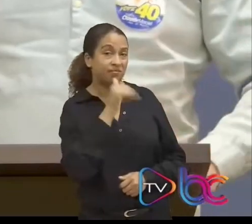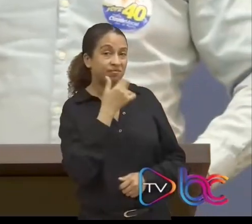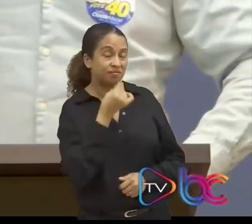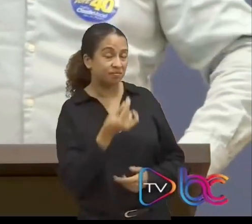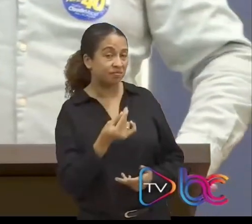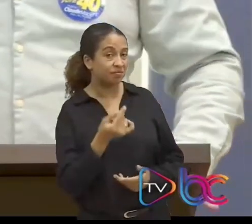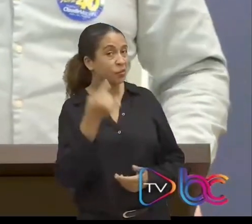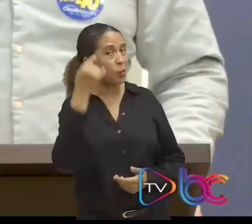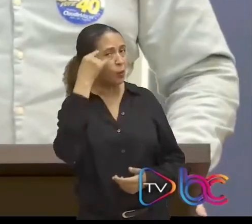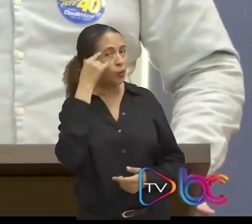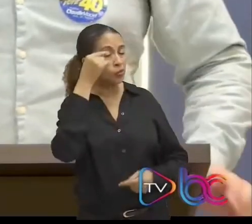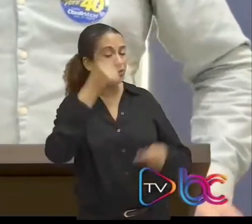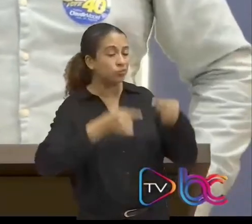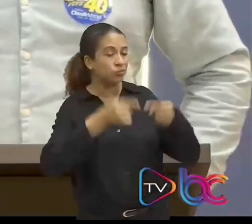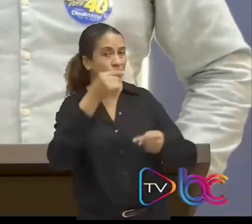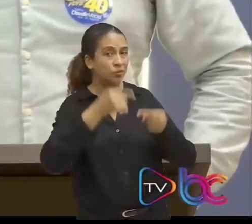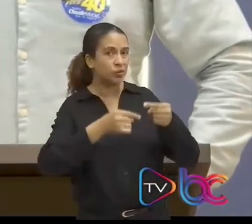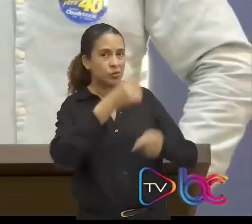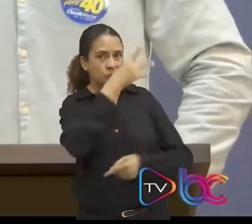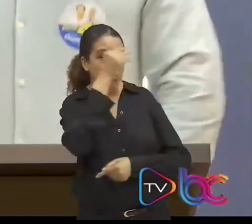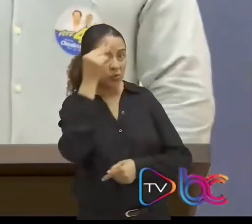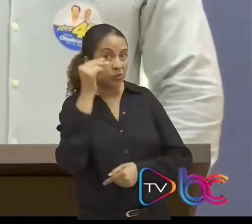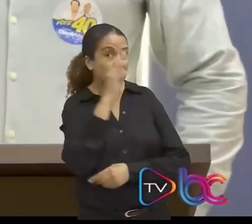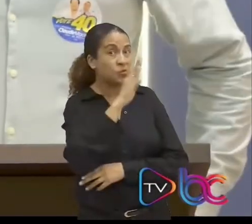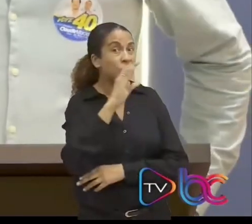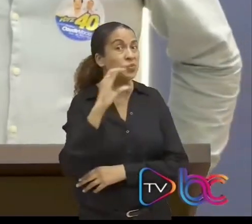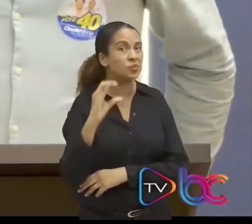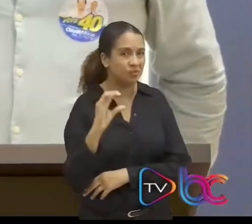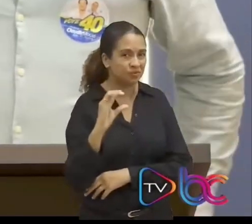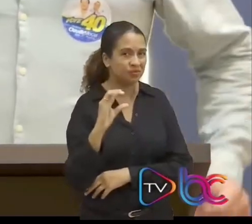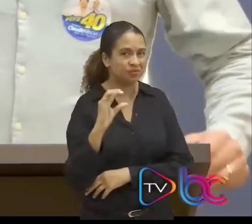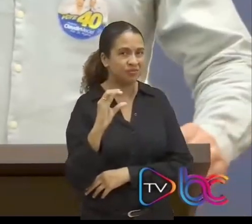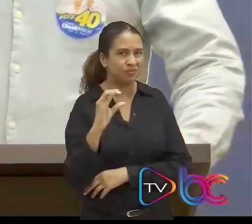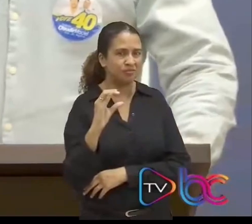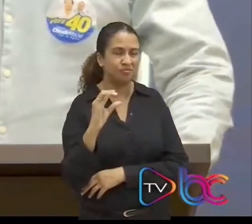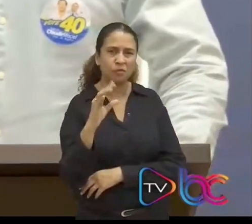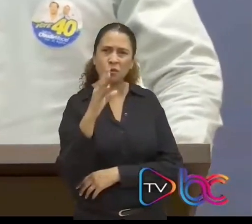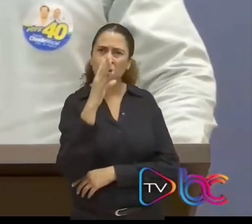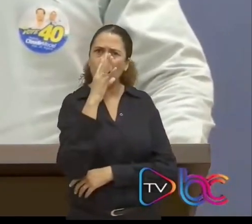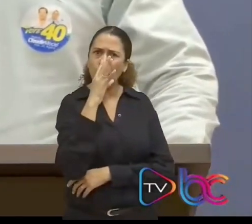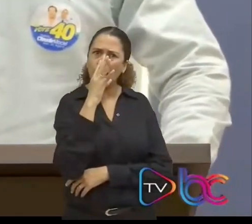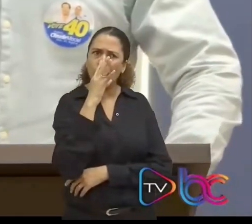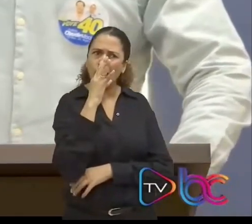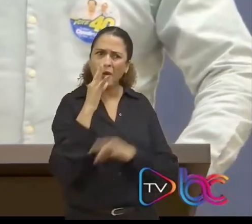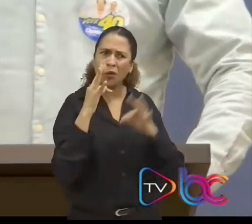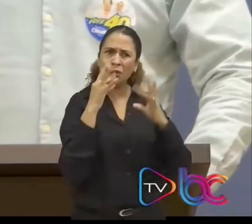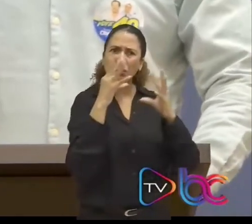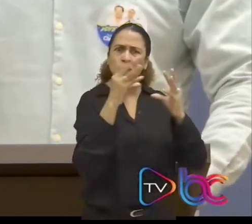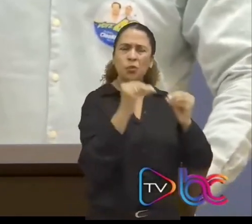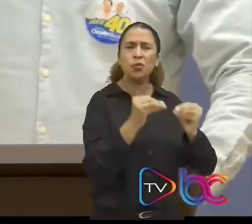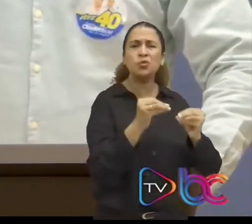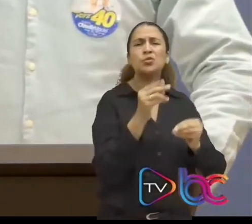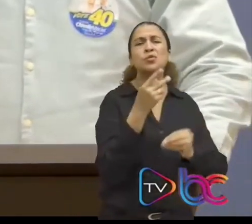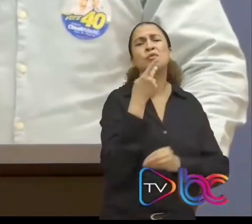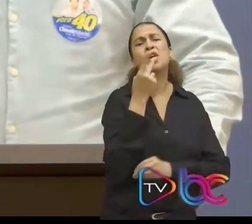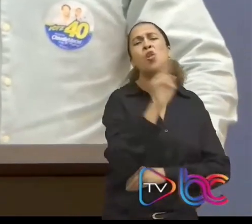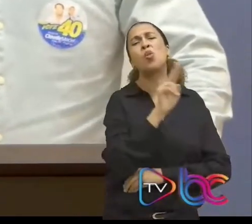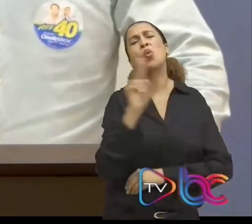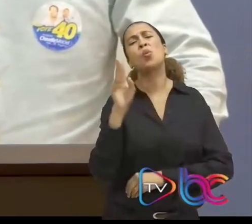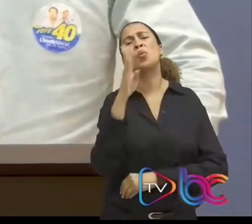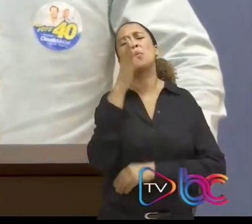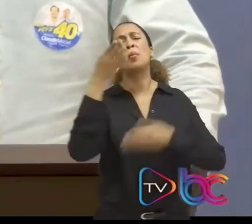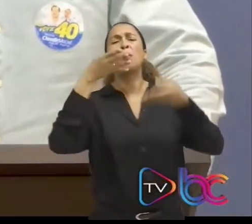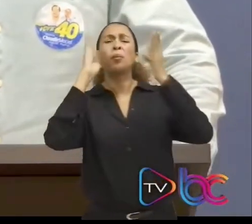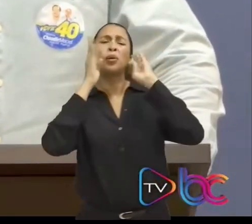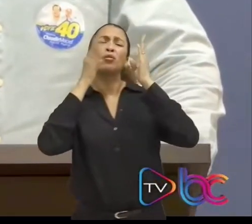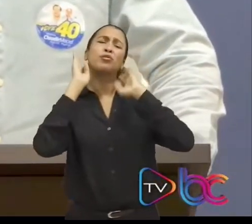Nós estamos no debate dos prefeitos de Balneário Camboriú e é impressionante como todos ficam mencionando o nome de Leonel Pavan. Eu